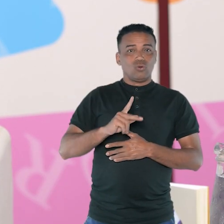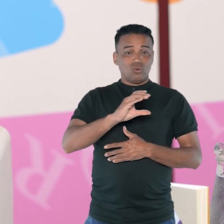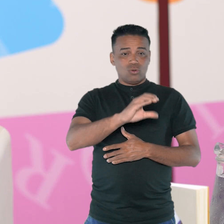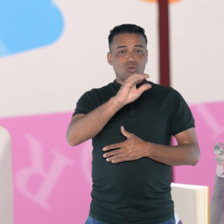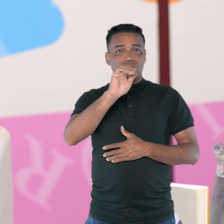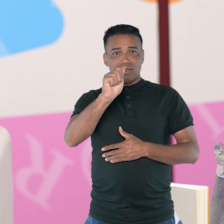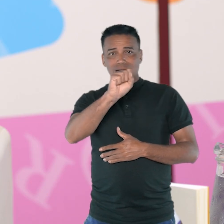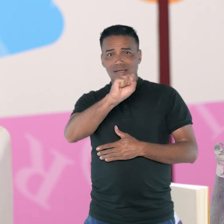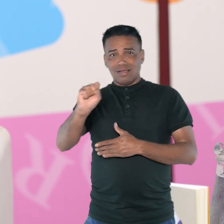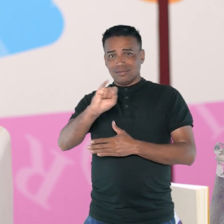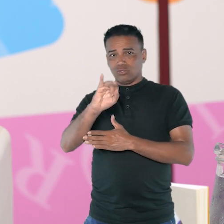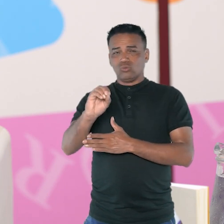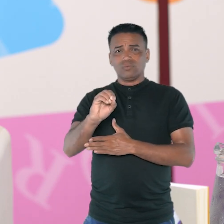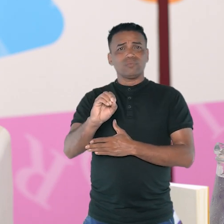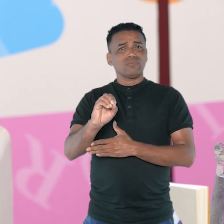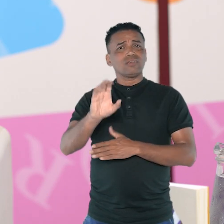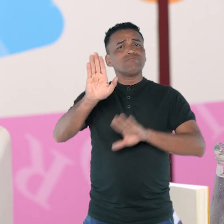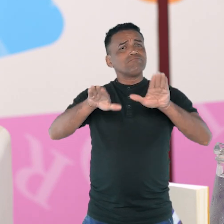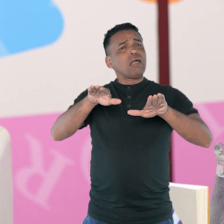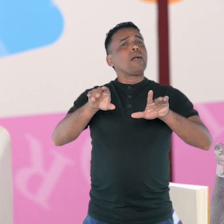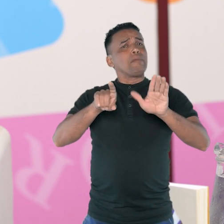Pessoal, alguma pergunta?